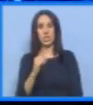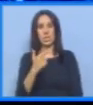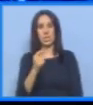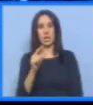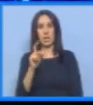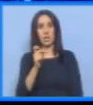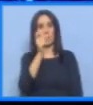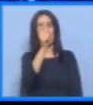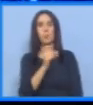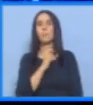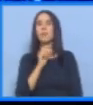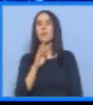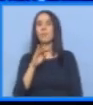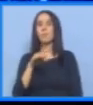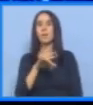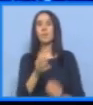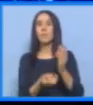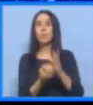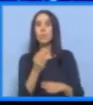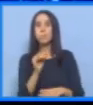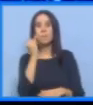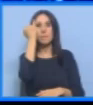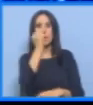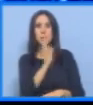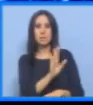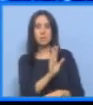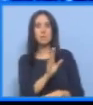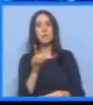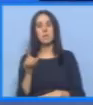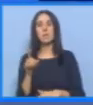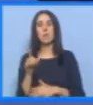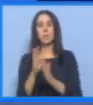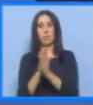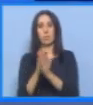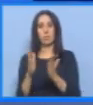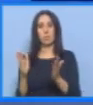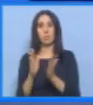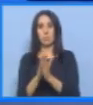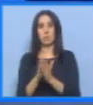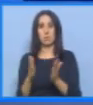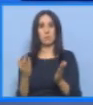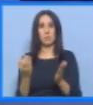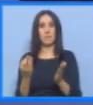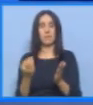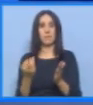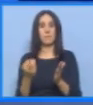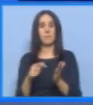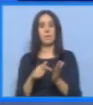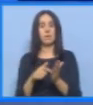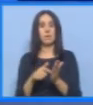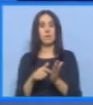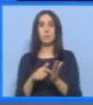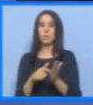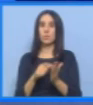Padre Formigão, ainda em Bragança, e com o boletim o boletim também